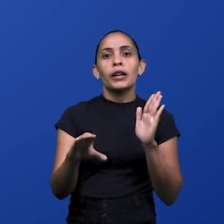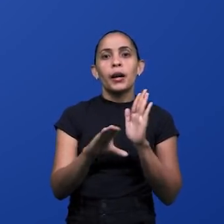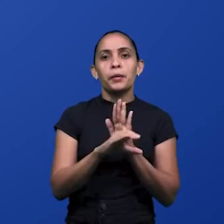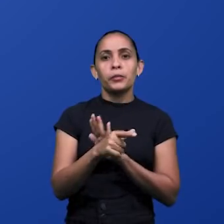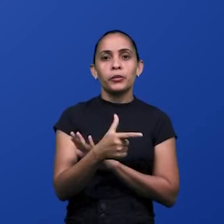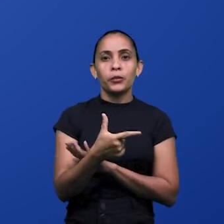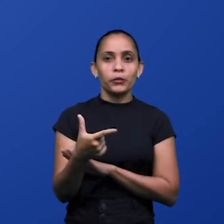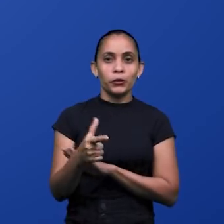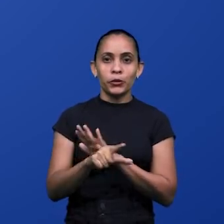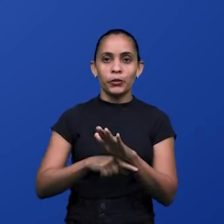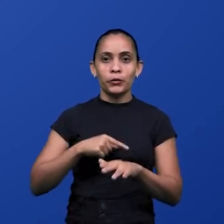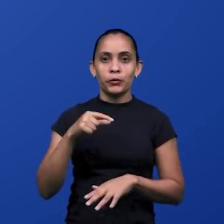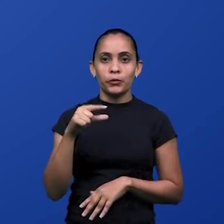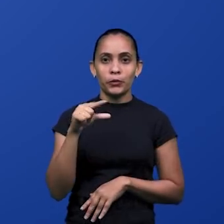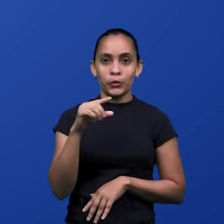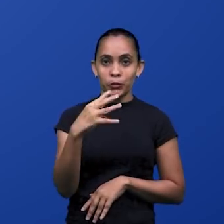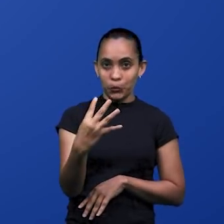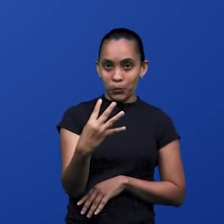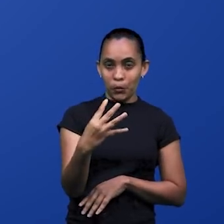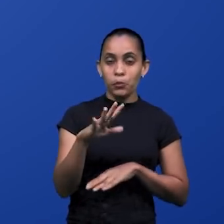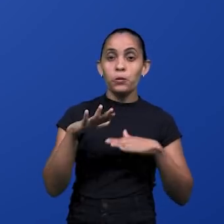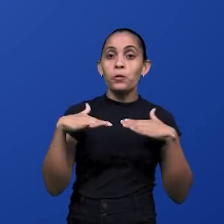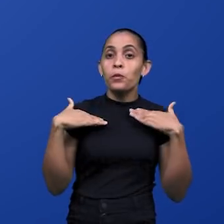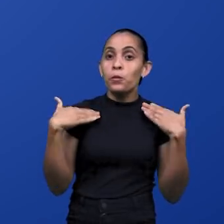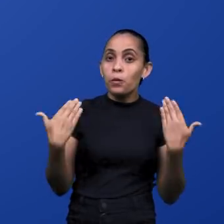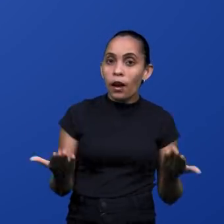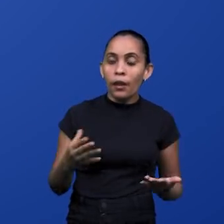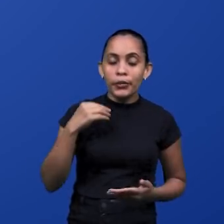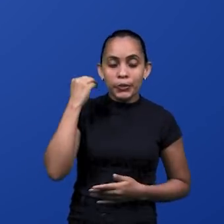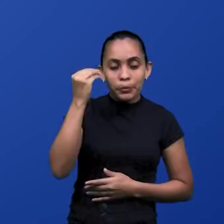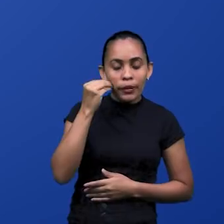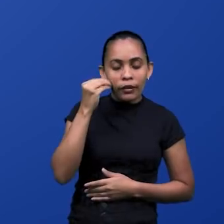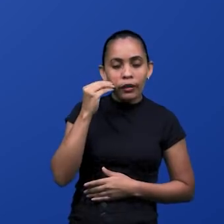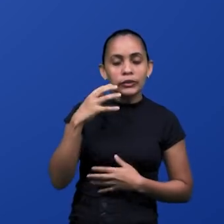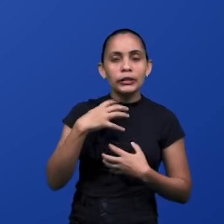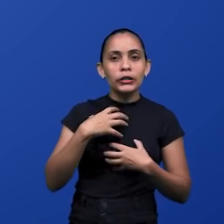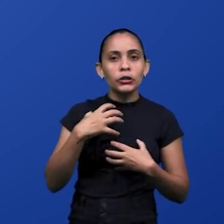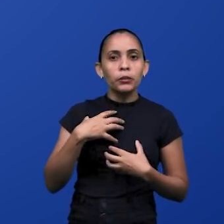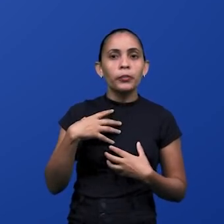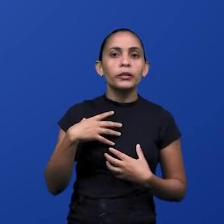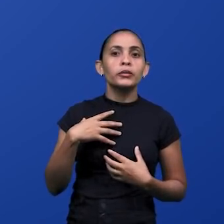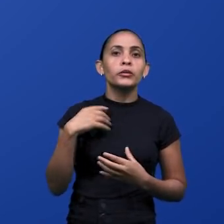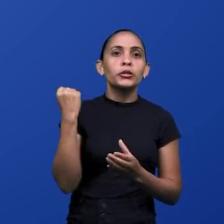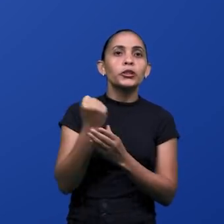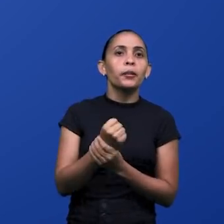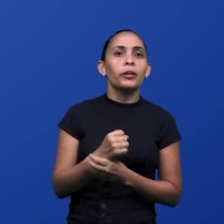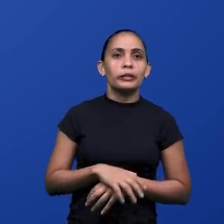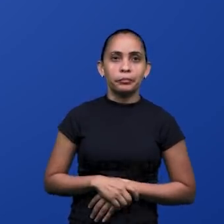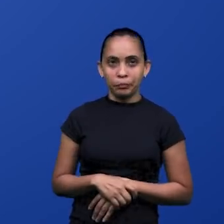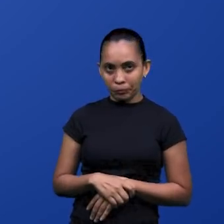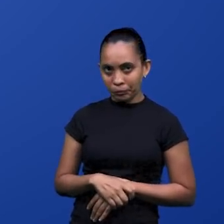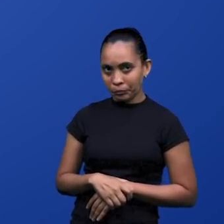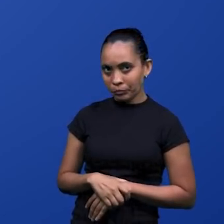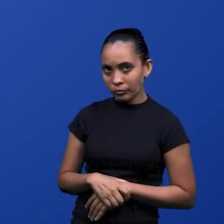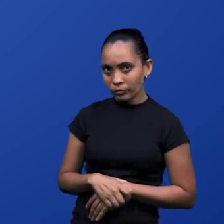capítulo 22, verso 4. Qual foi a experiência e o sentimento de Abraão?